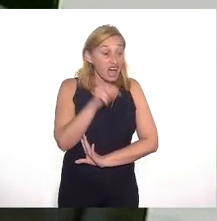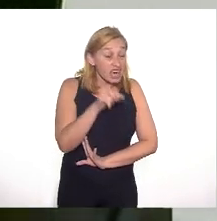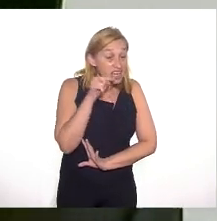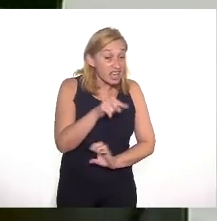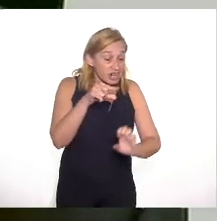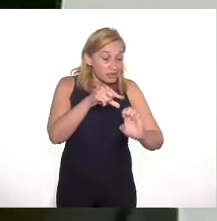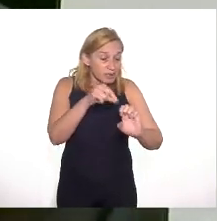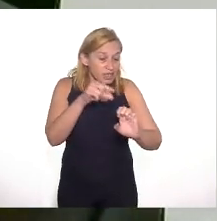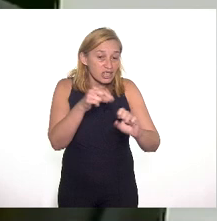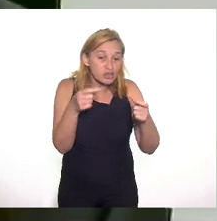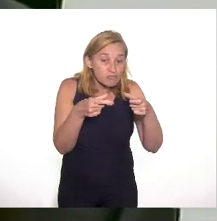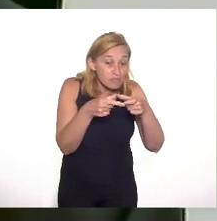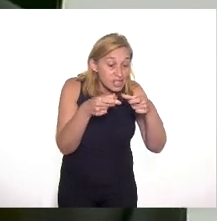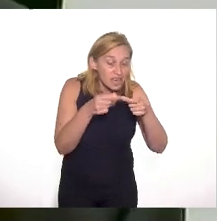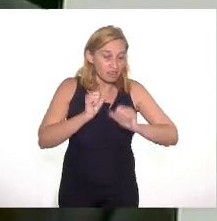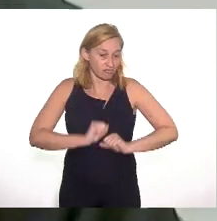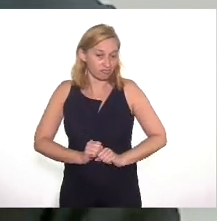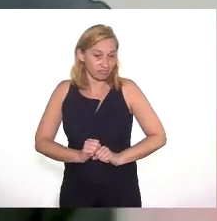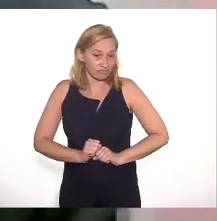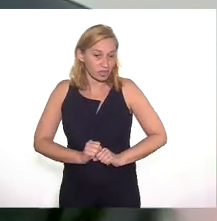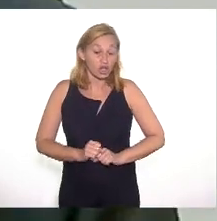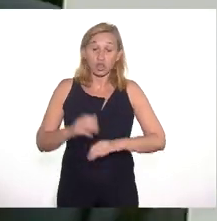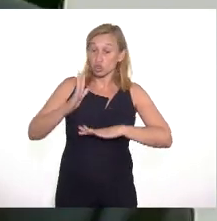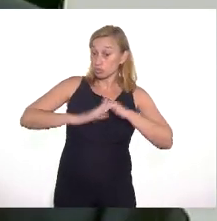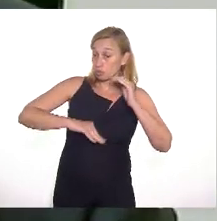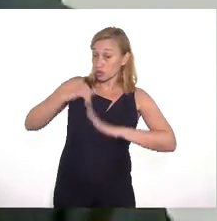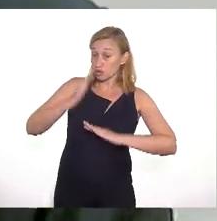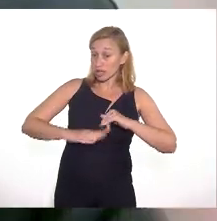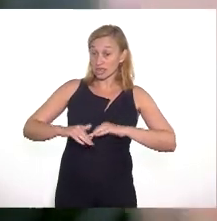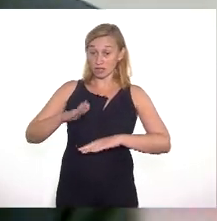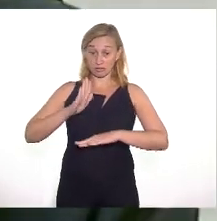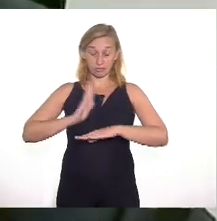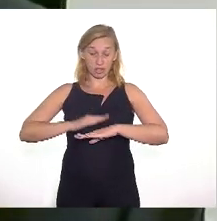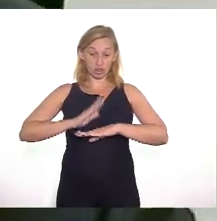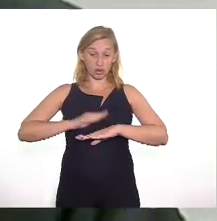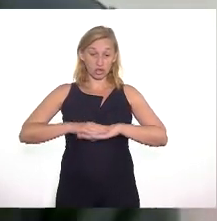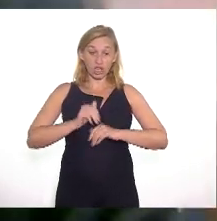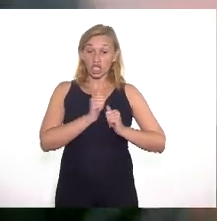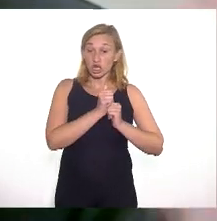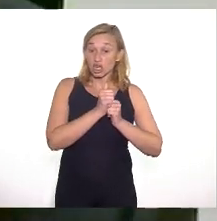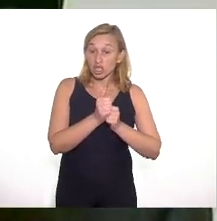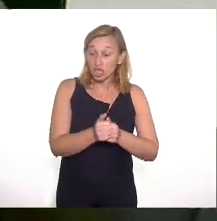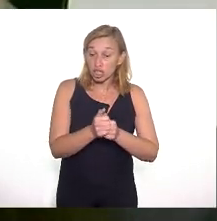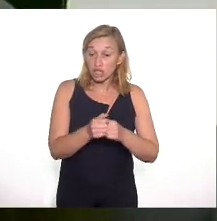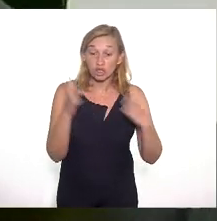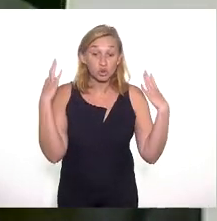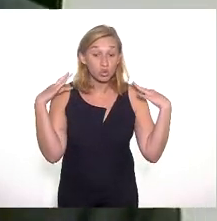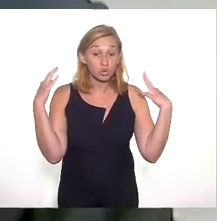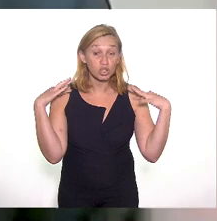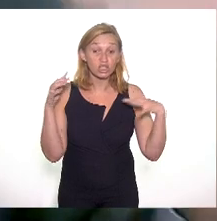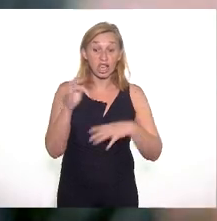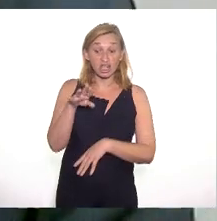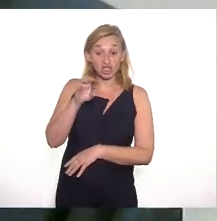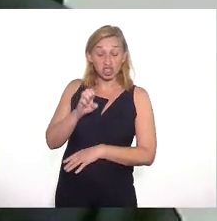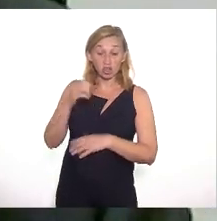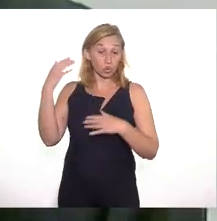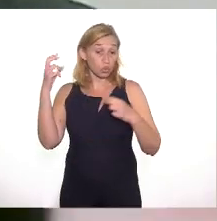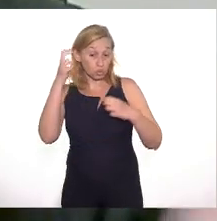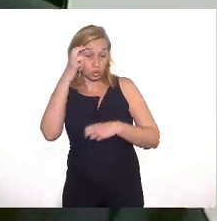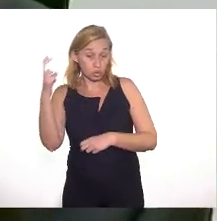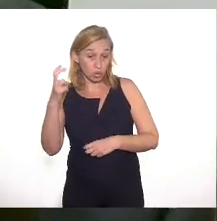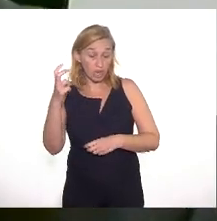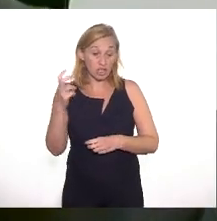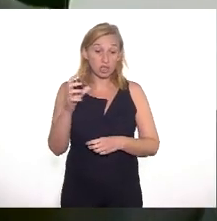pequenos empreendedores, que são os profissionais autônomos, os guias turísticos, agentes produtores culturais, as